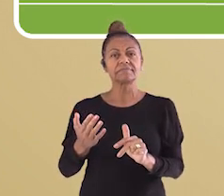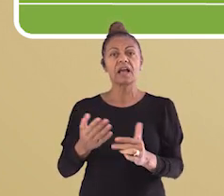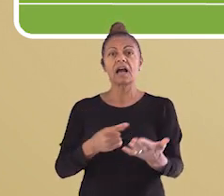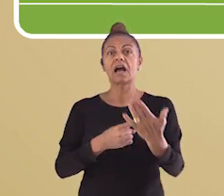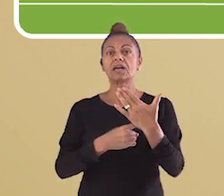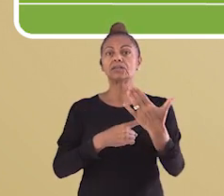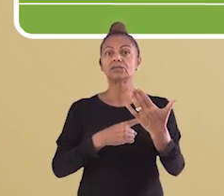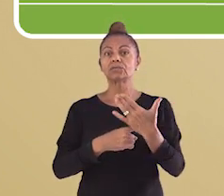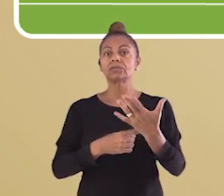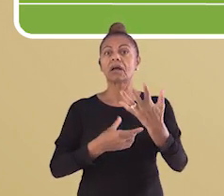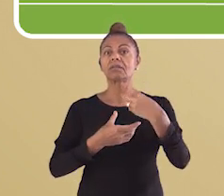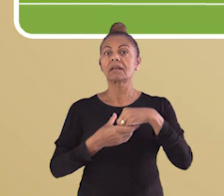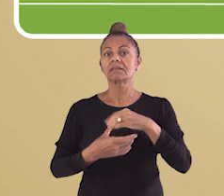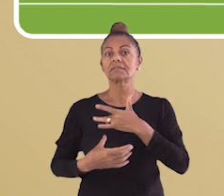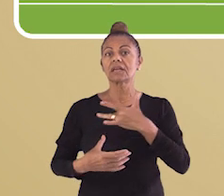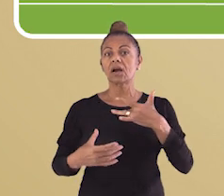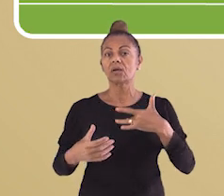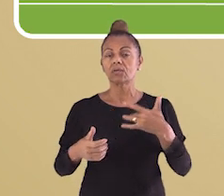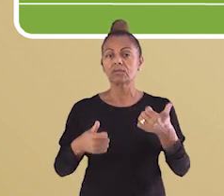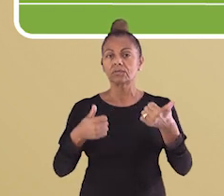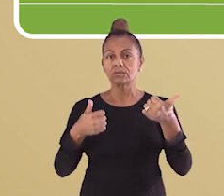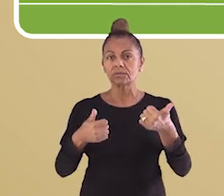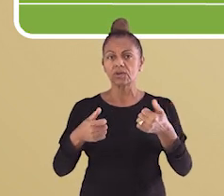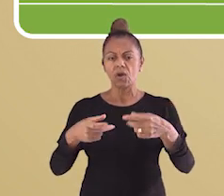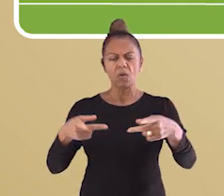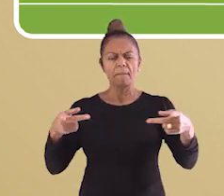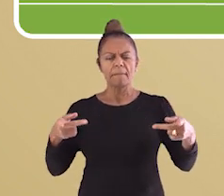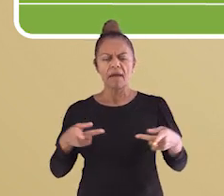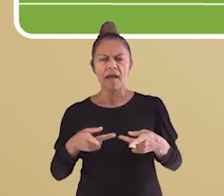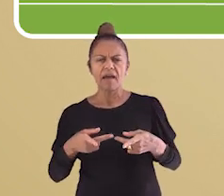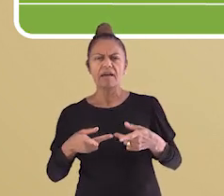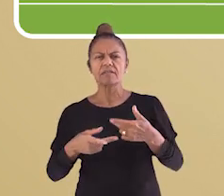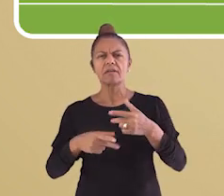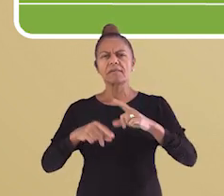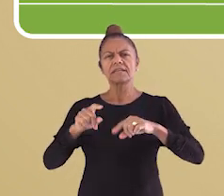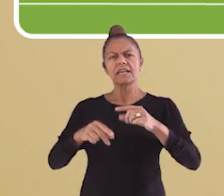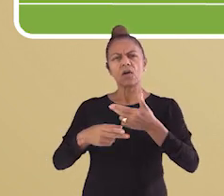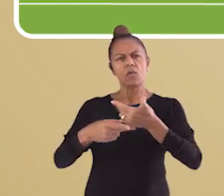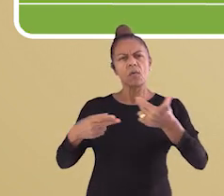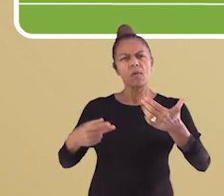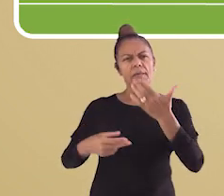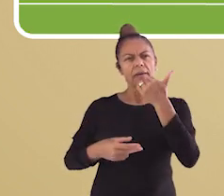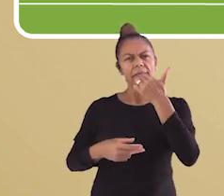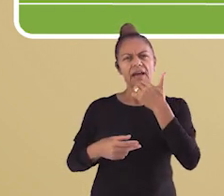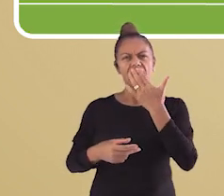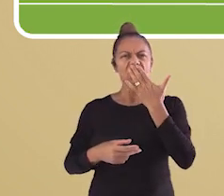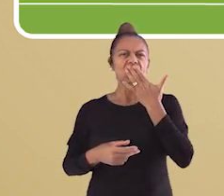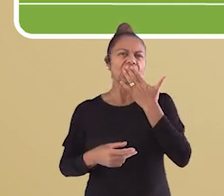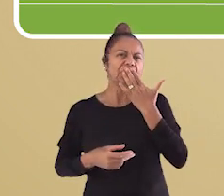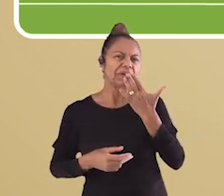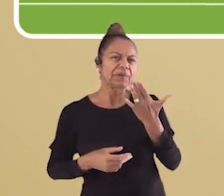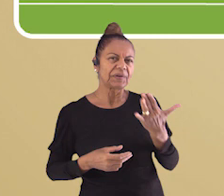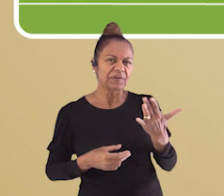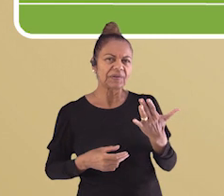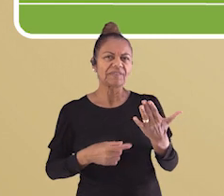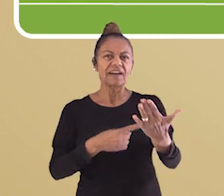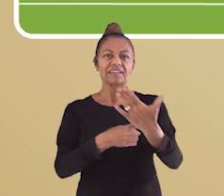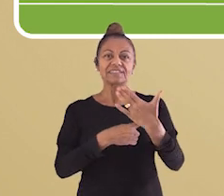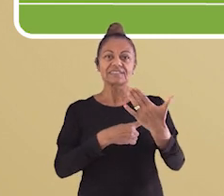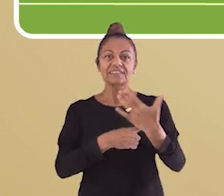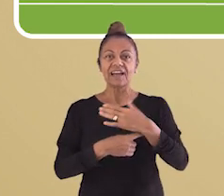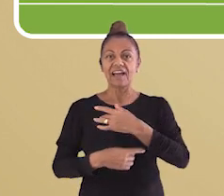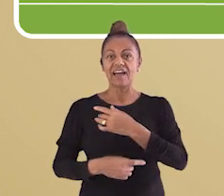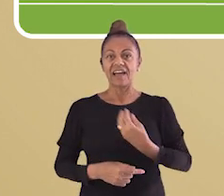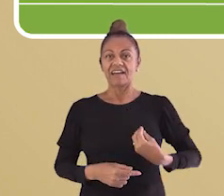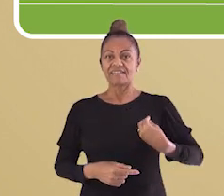são essenciais para o funcionamento do corpo e manutenção da nossa saúde. Ou seja, mantenha sempre seu prato colorido. Fazendo isso, você